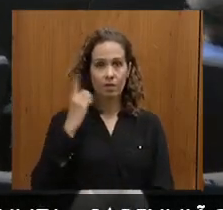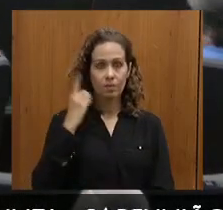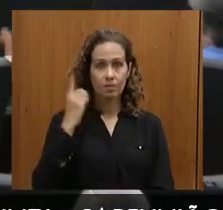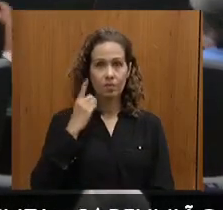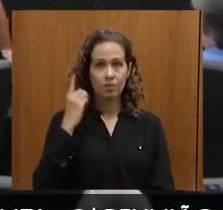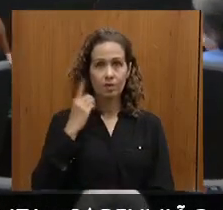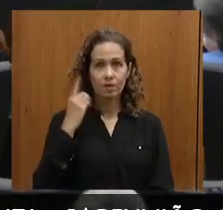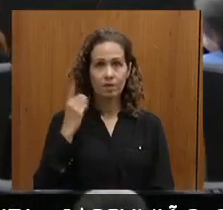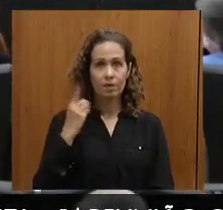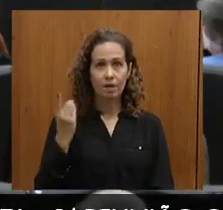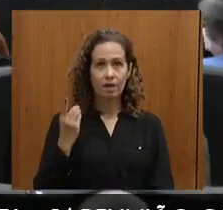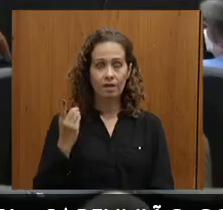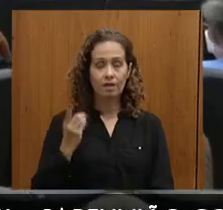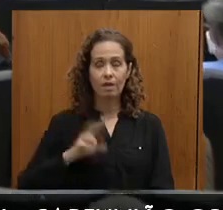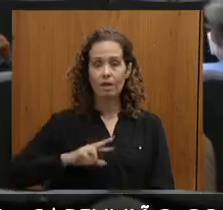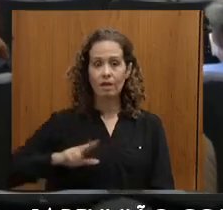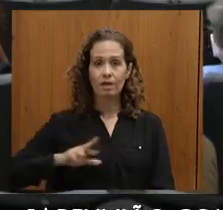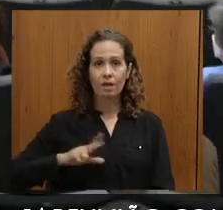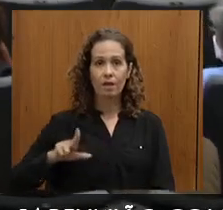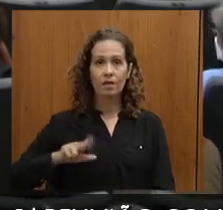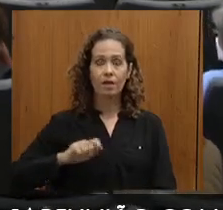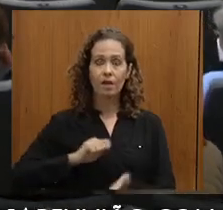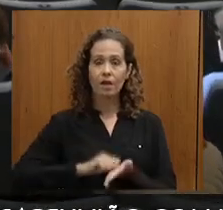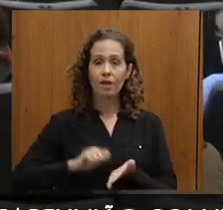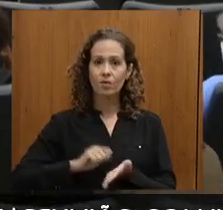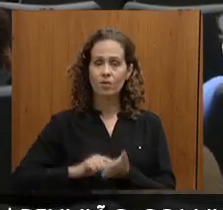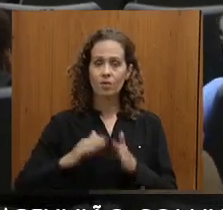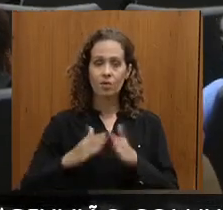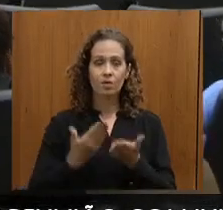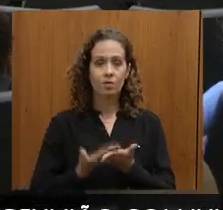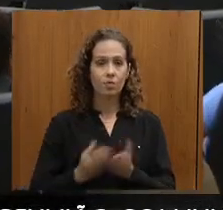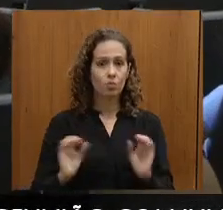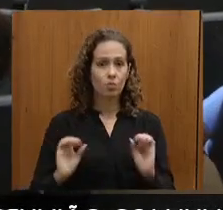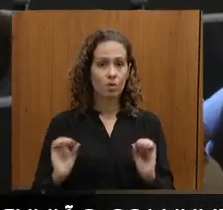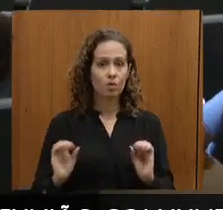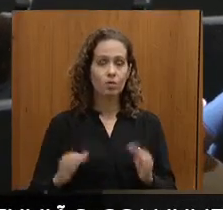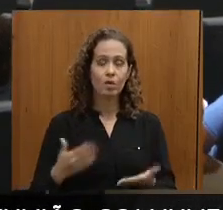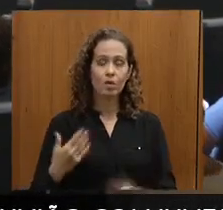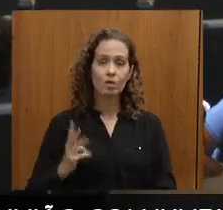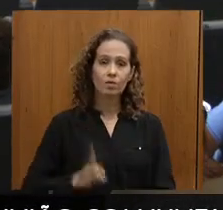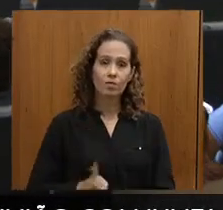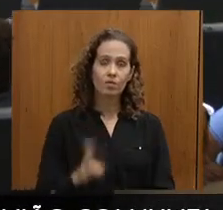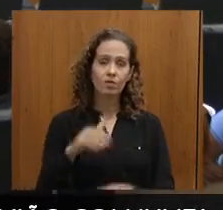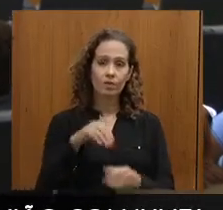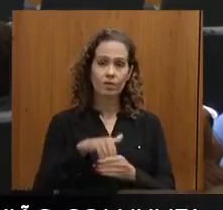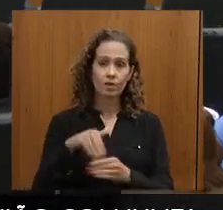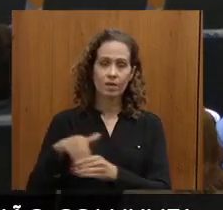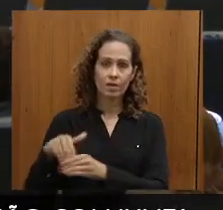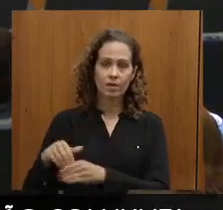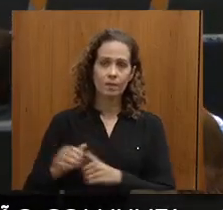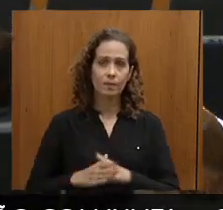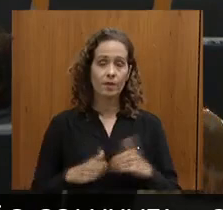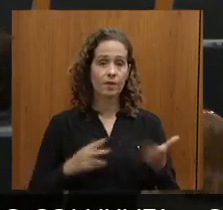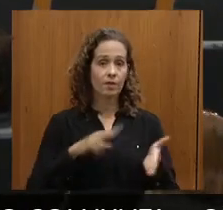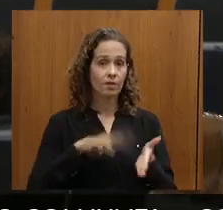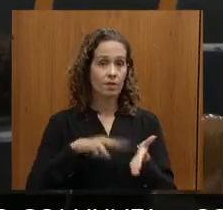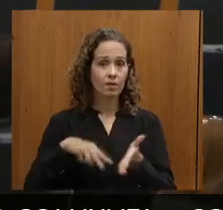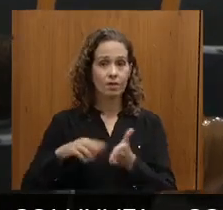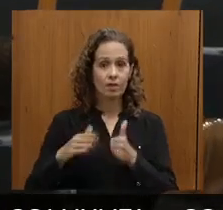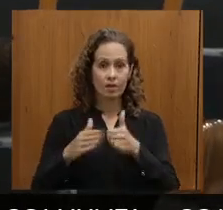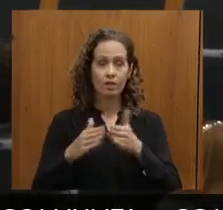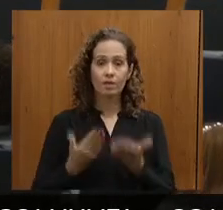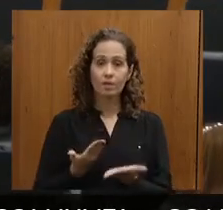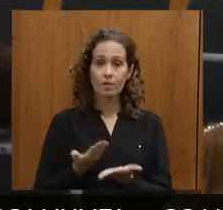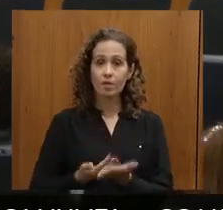deputada, que não é a autora de nenhum dos requerimentos, para proceder à votação. Então, vou fazer a leitura de todos os